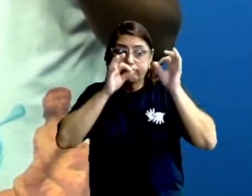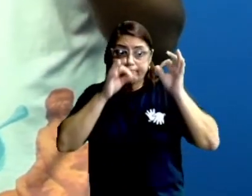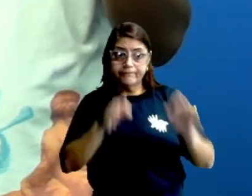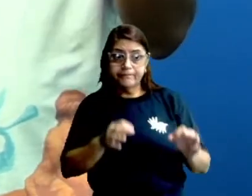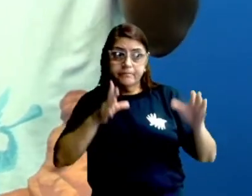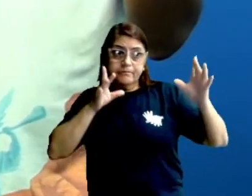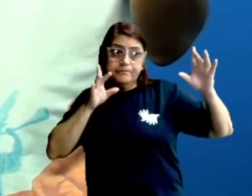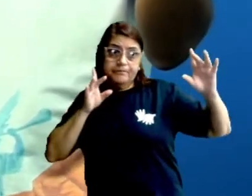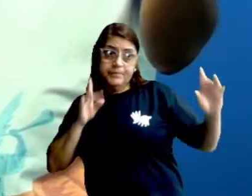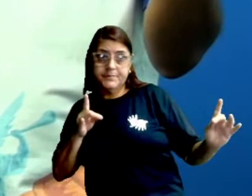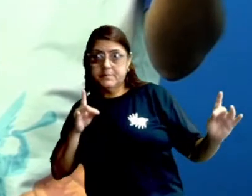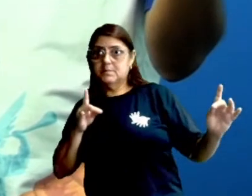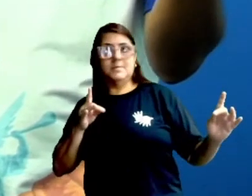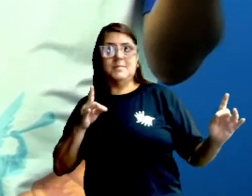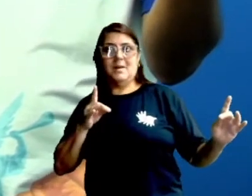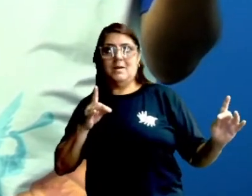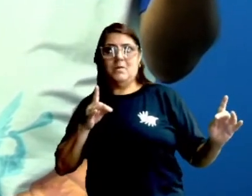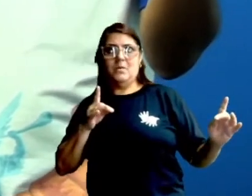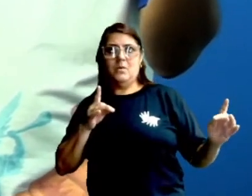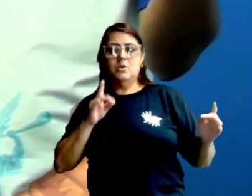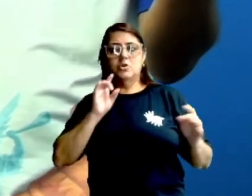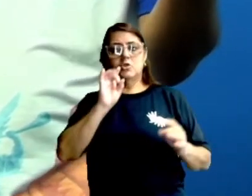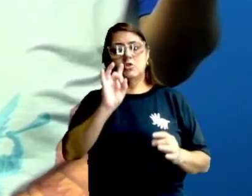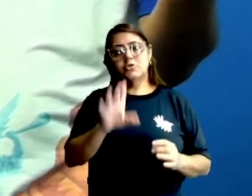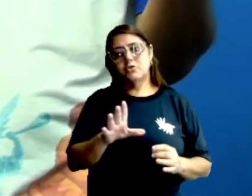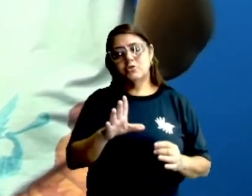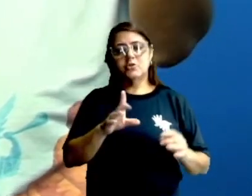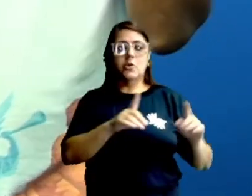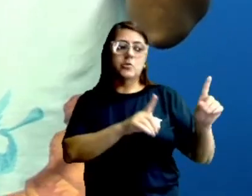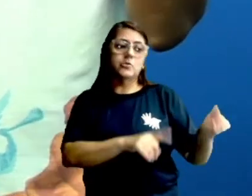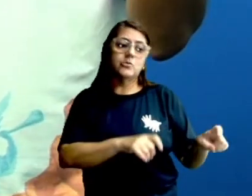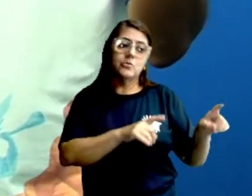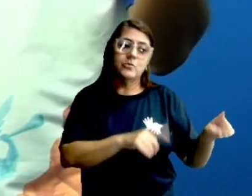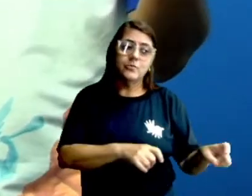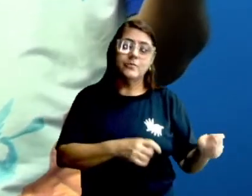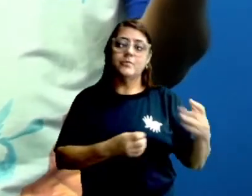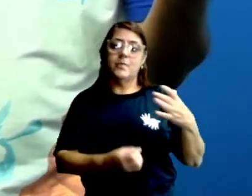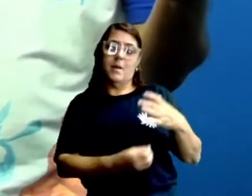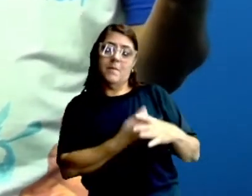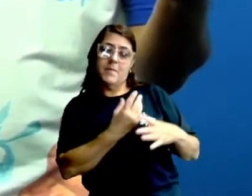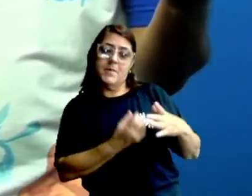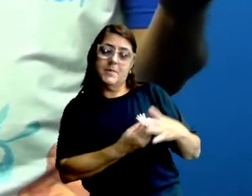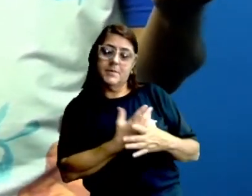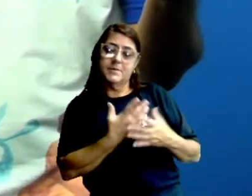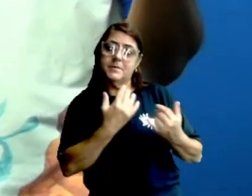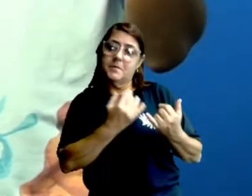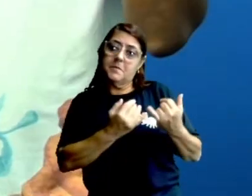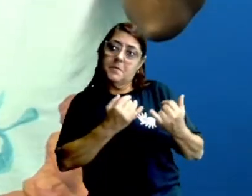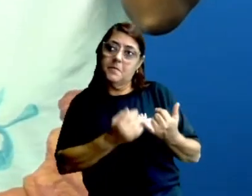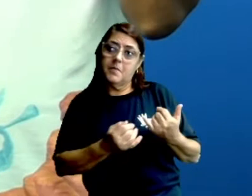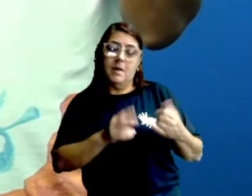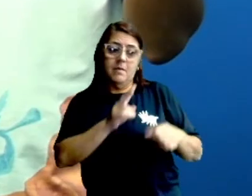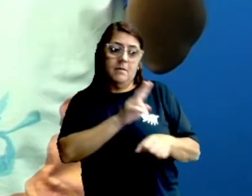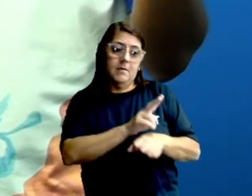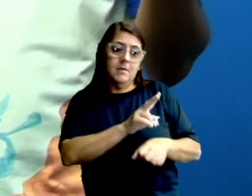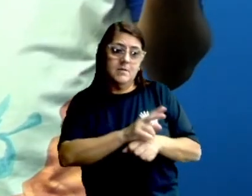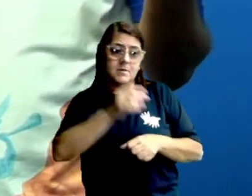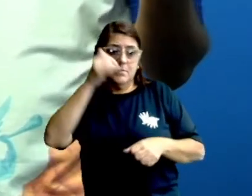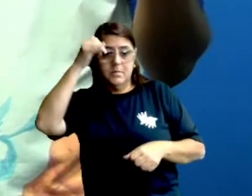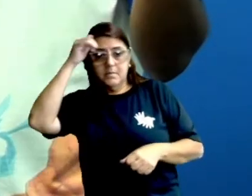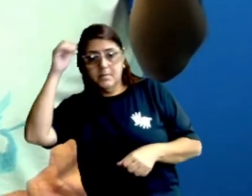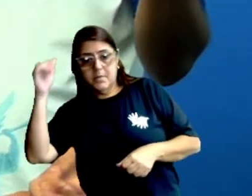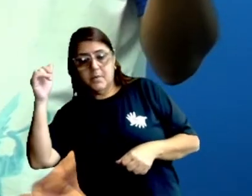possuíam semelhanças no processo da agricultura, nas tecnologias da agricultura, eles possuíam semelhanças na pecuária, eles